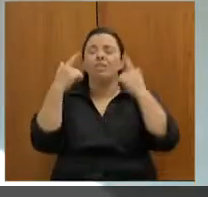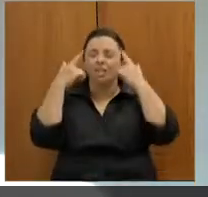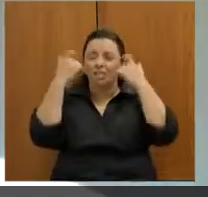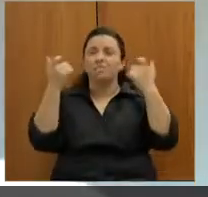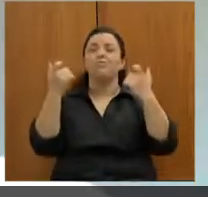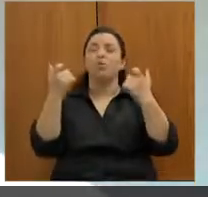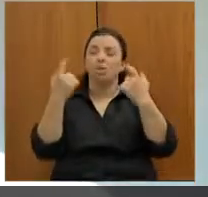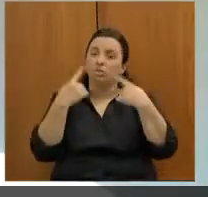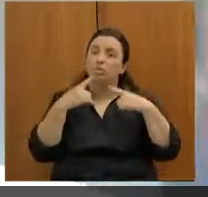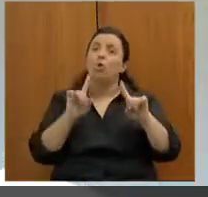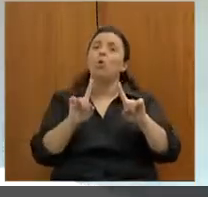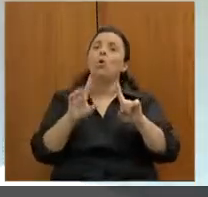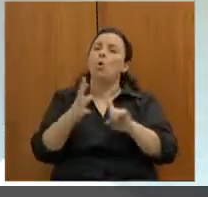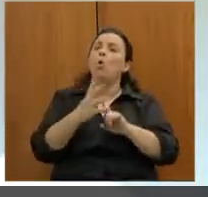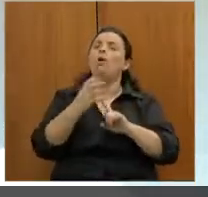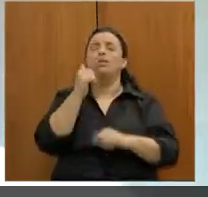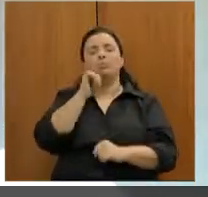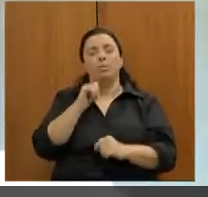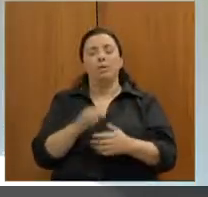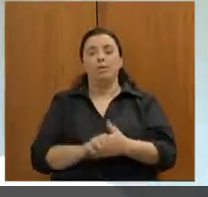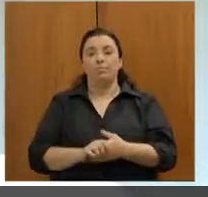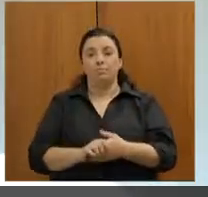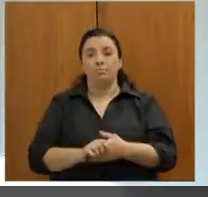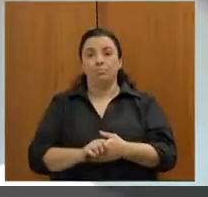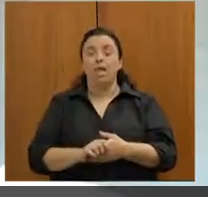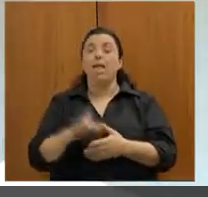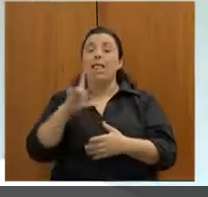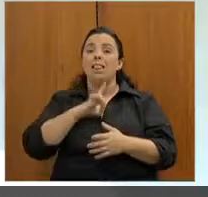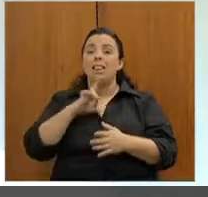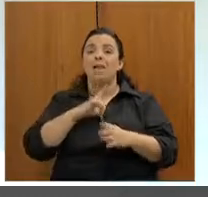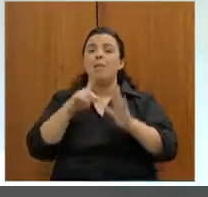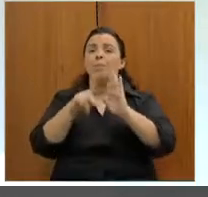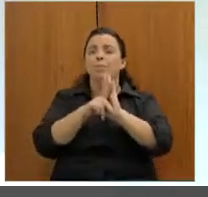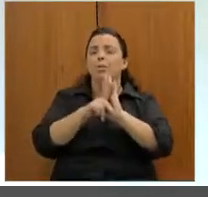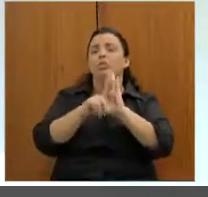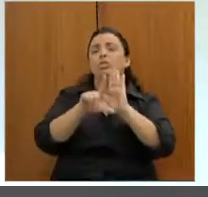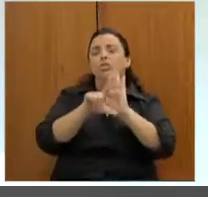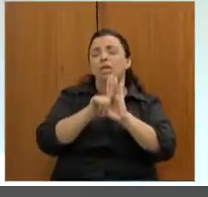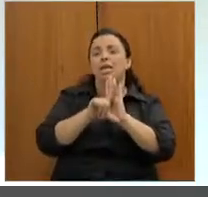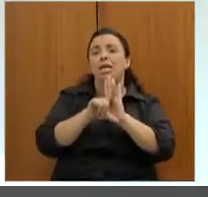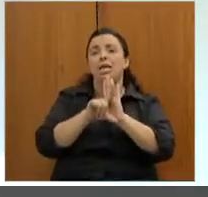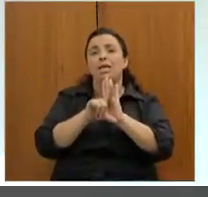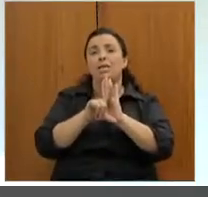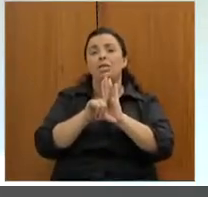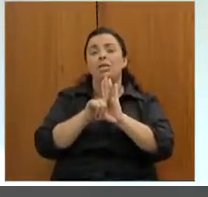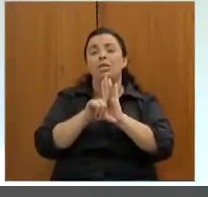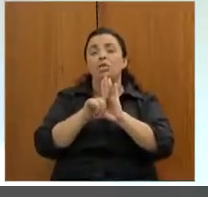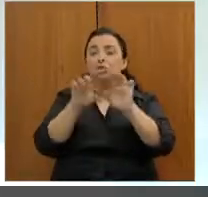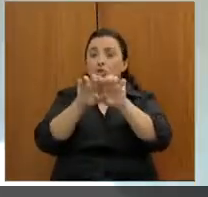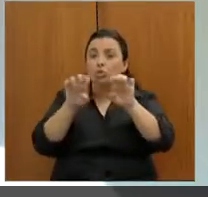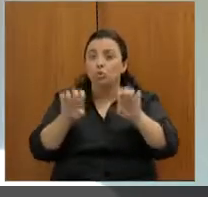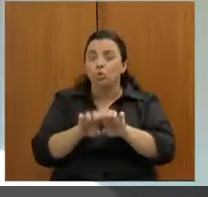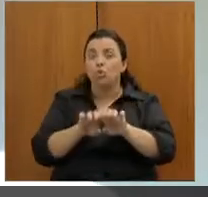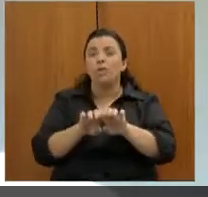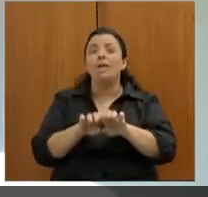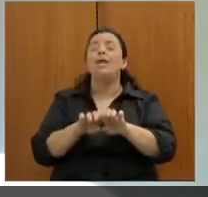esse projeto bolo de projeto também estruturais aqui na Assembleia nós temos um cronograma